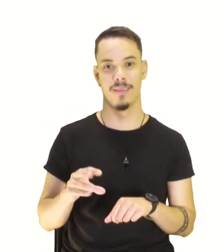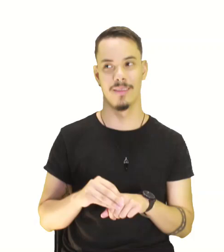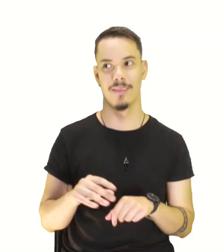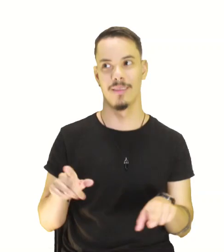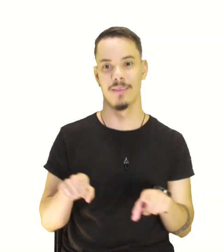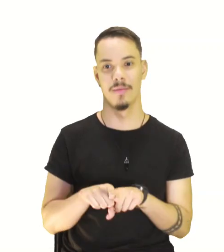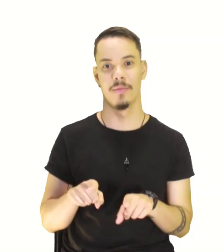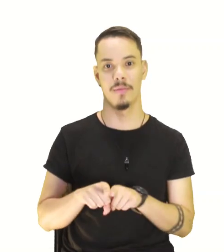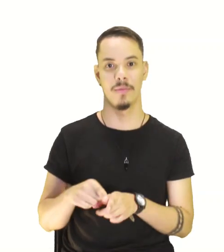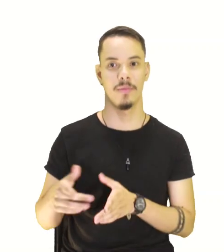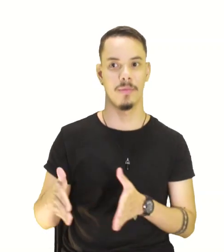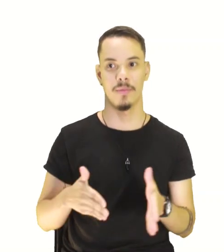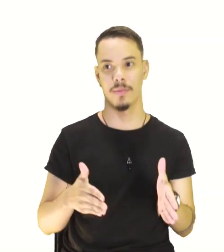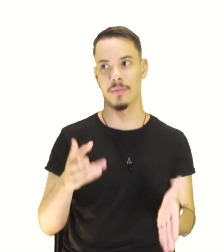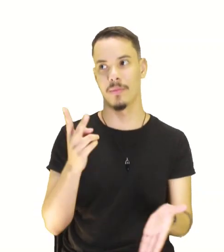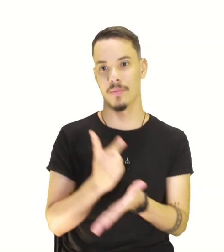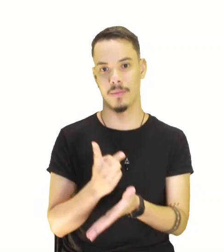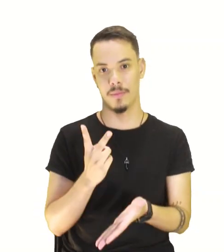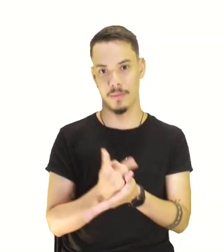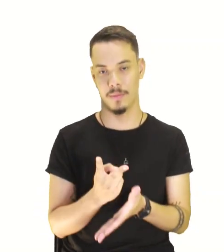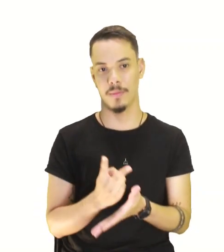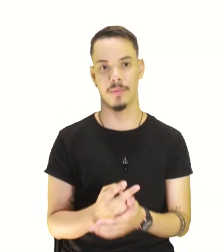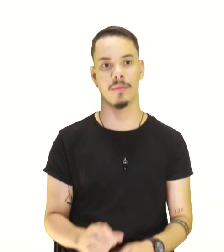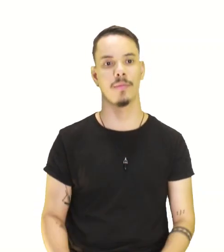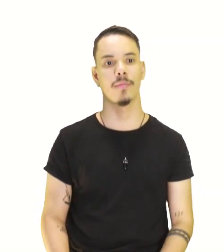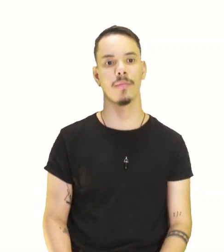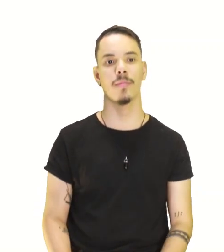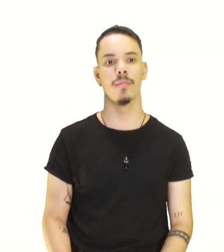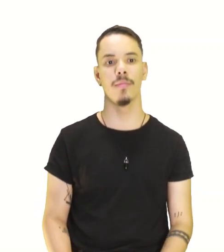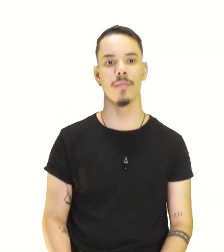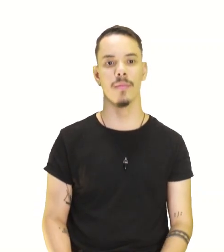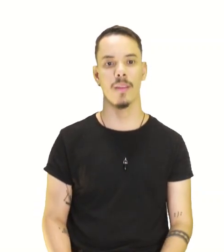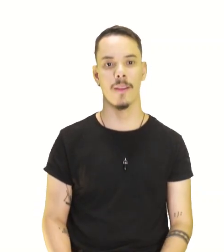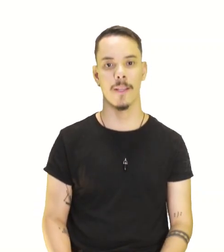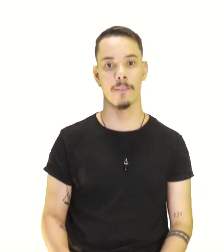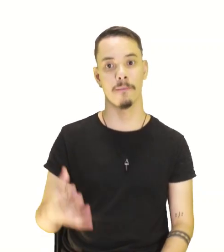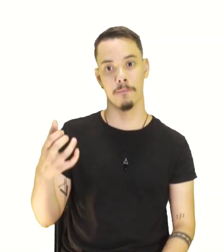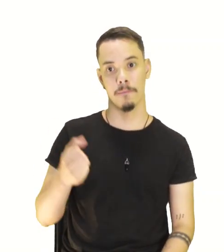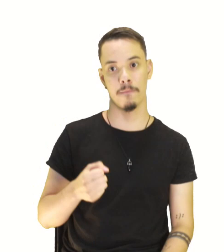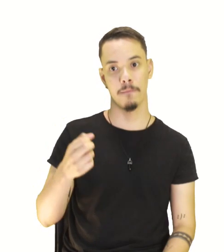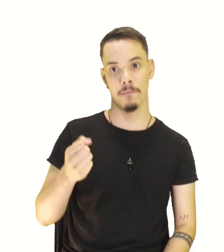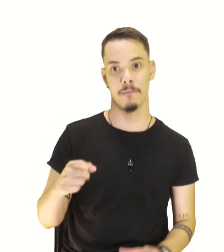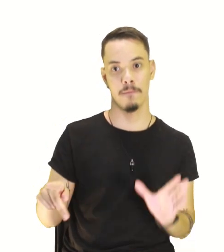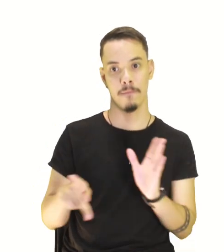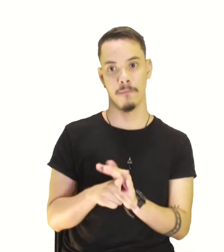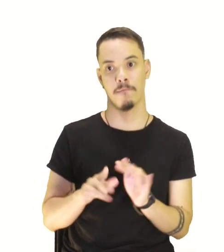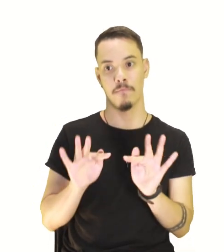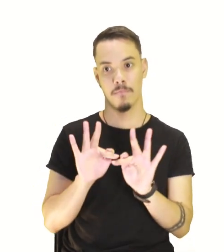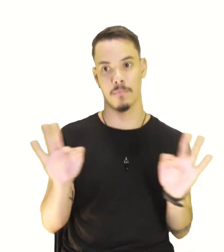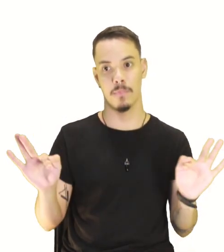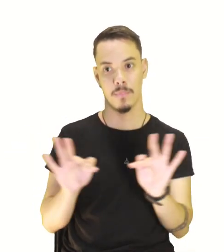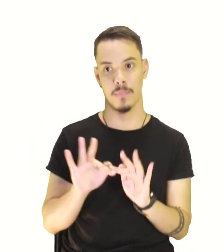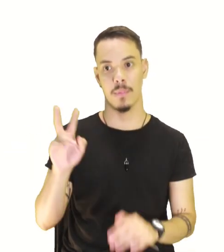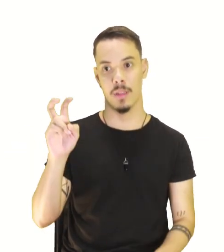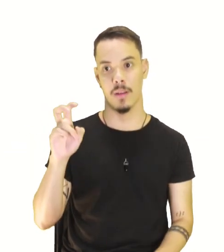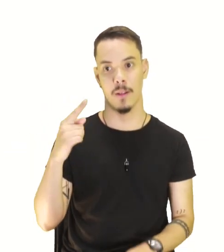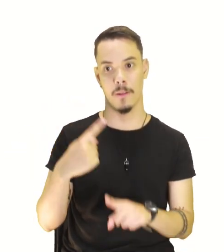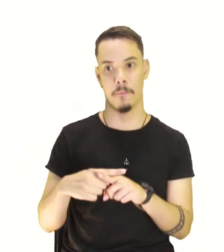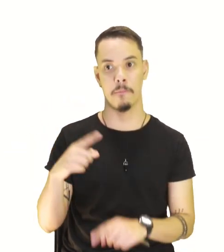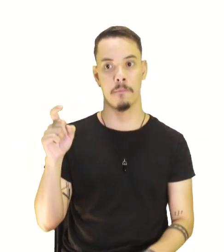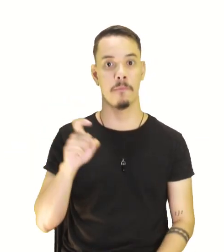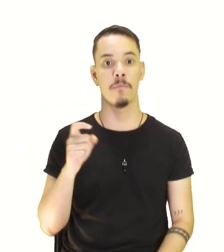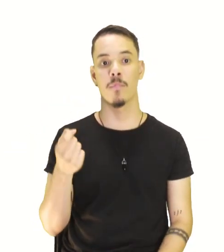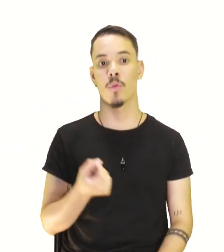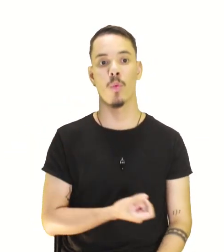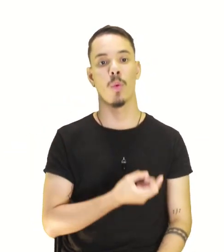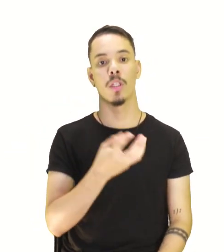mesmo caminho, olha só. A produção de leite se dá através da função f de x igual a 5x, onde x é a quantidade de vacas e f de